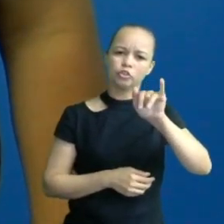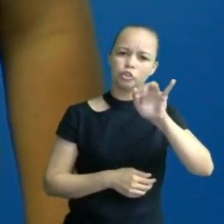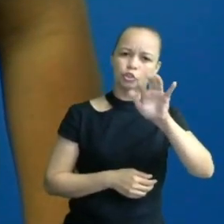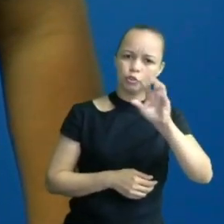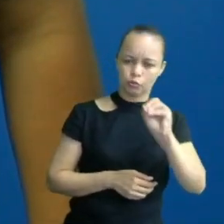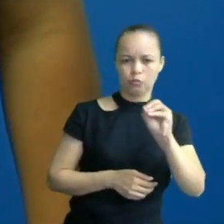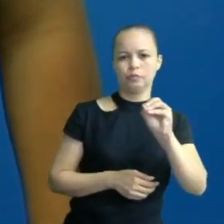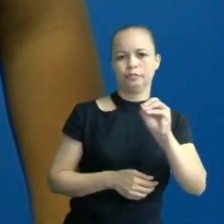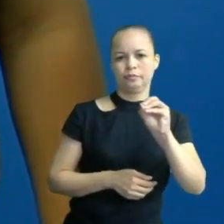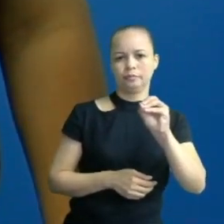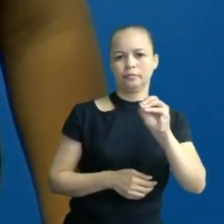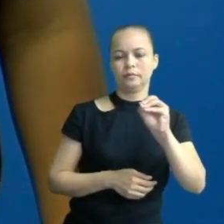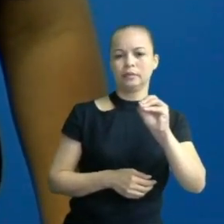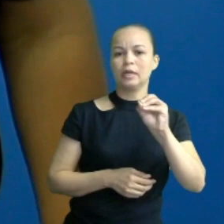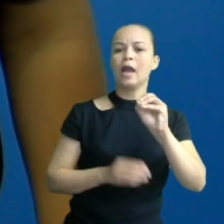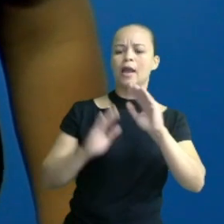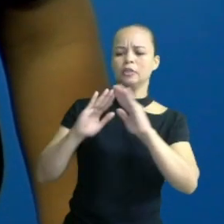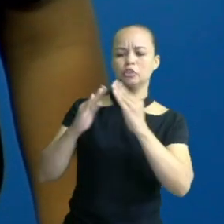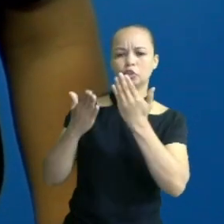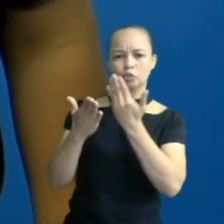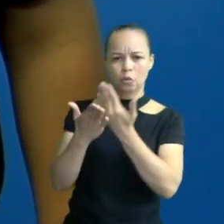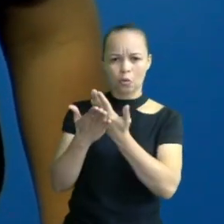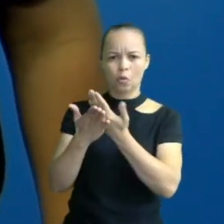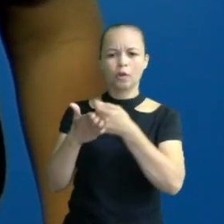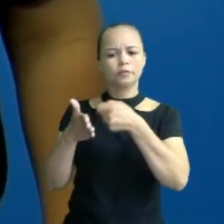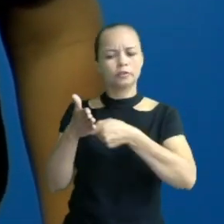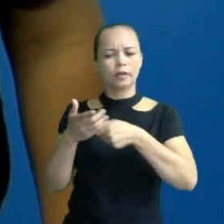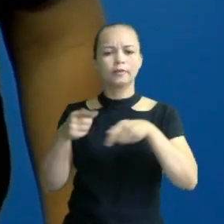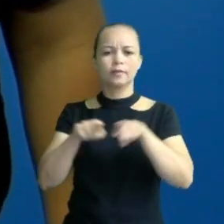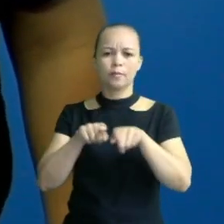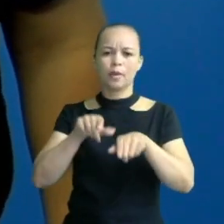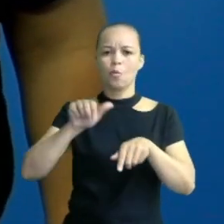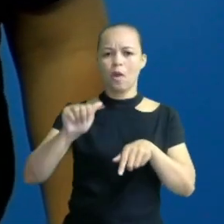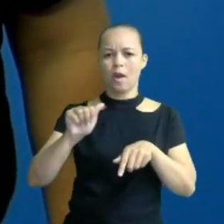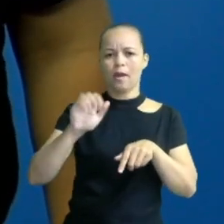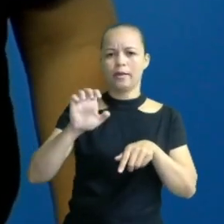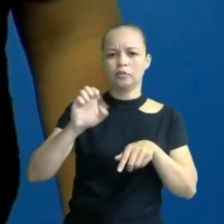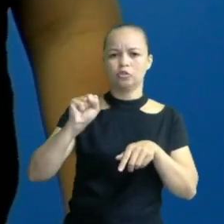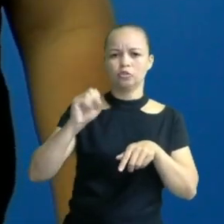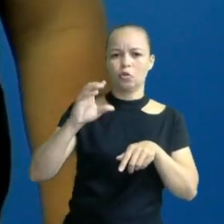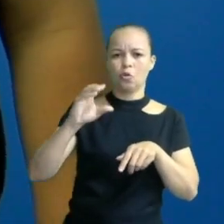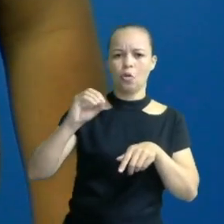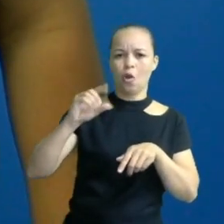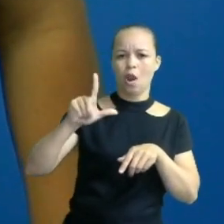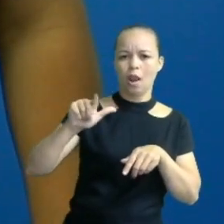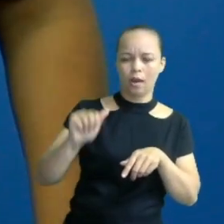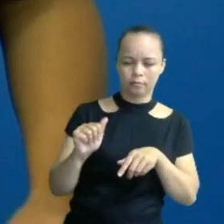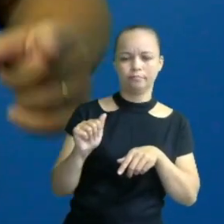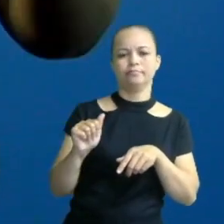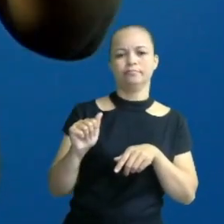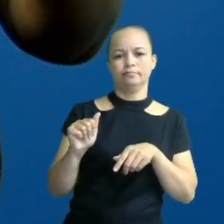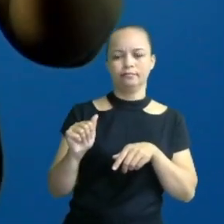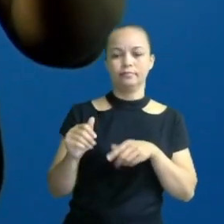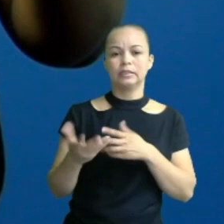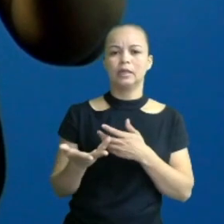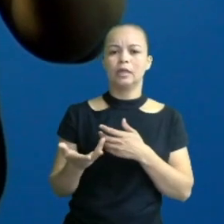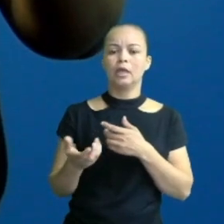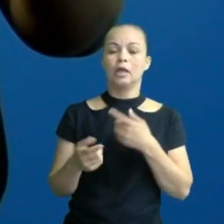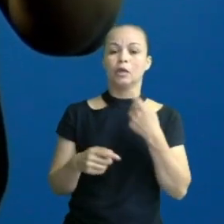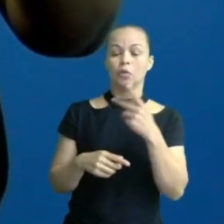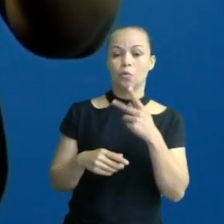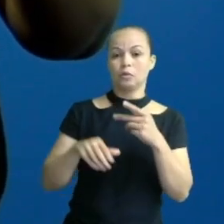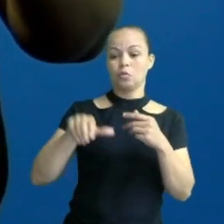a escola exigirá também o A. Vê só que interessante. E quando o